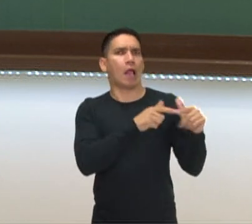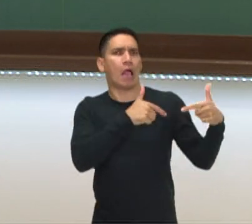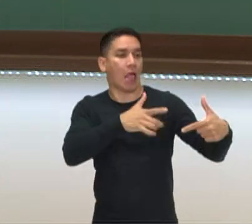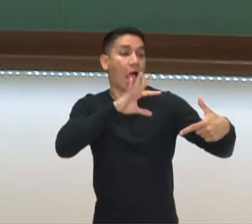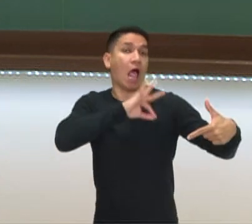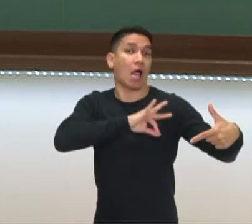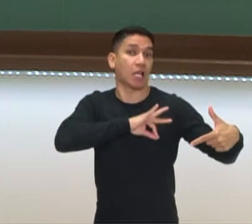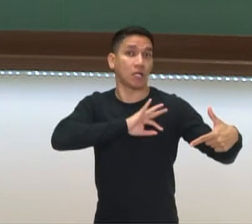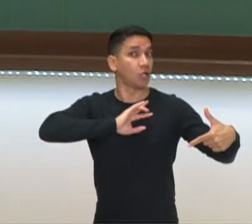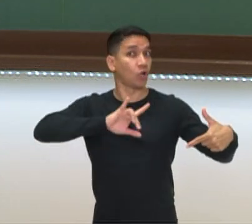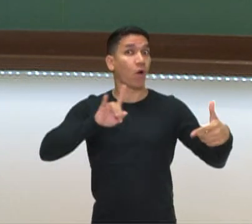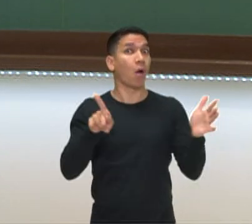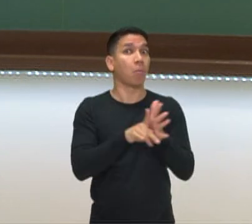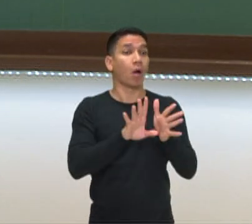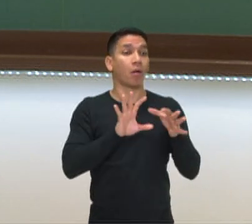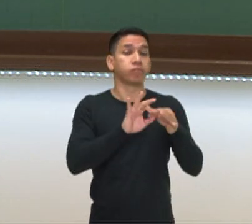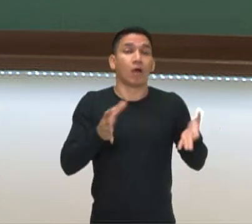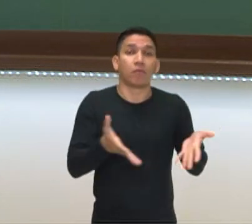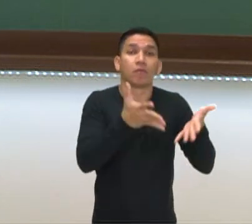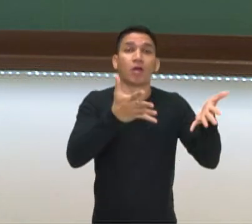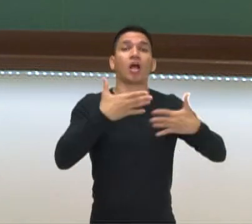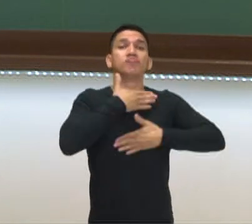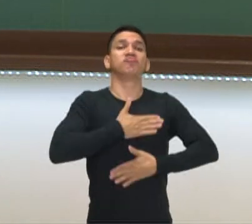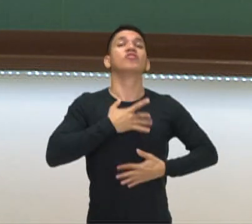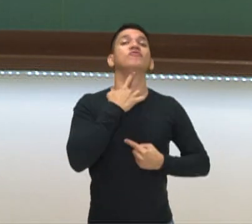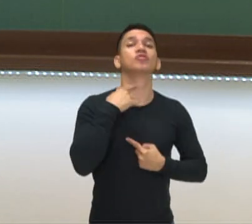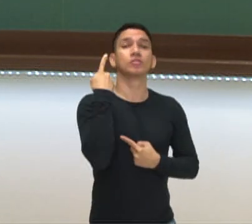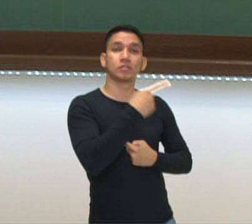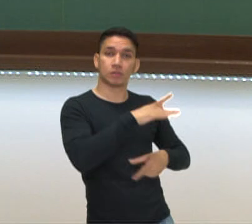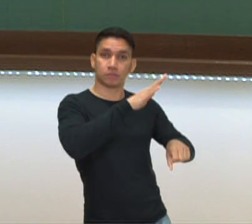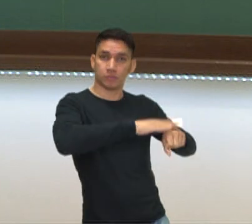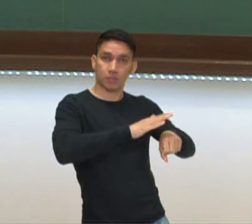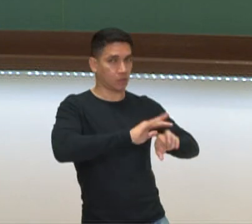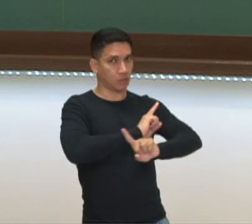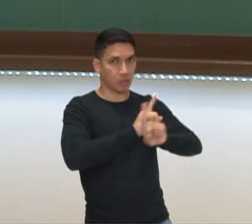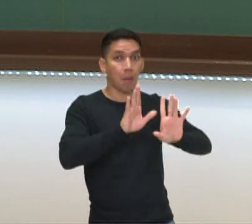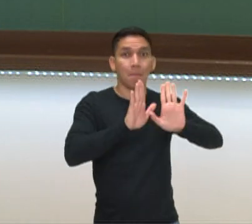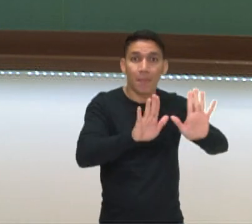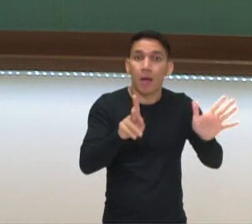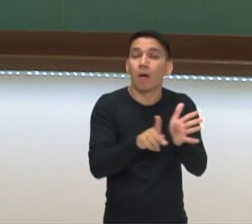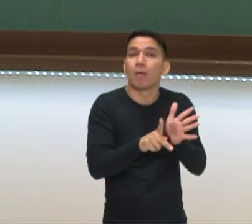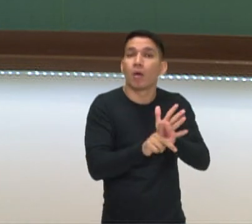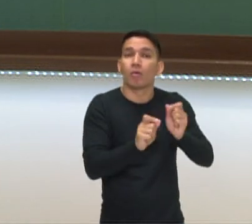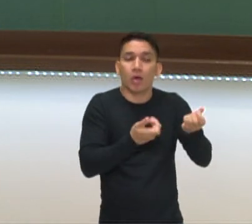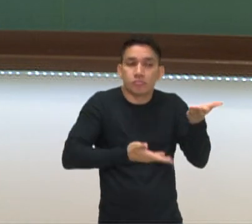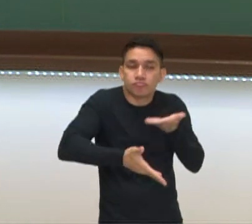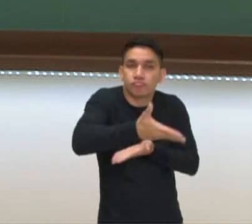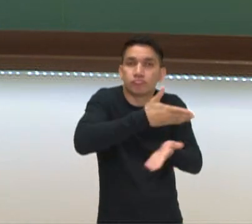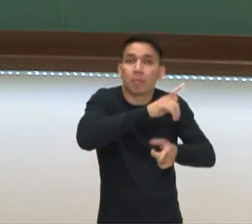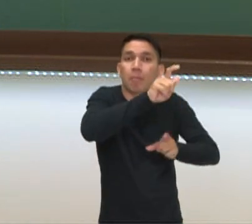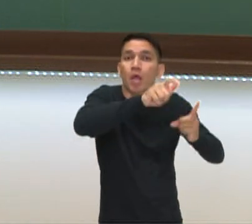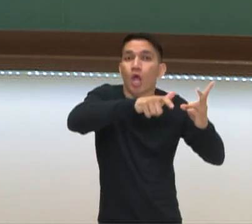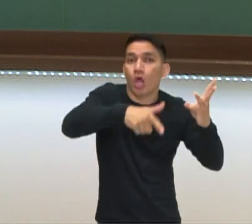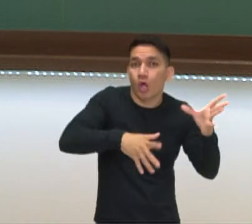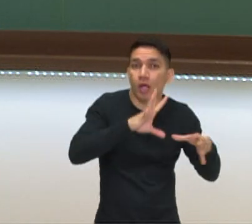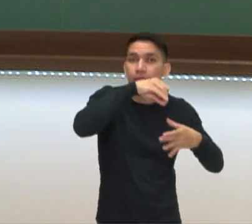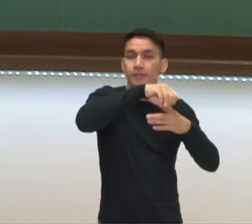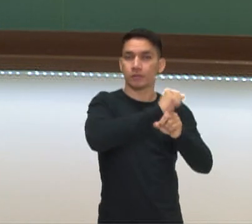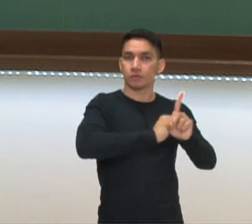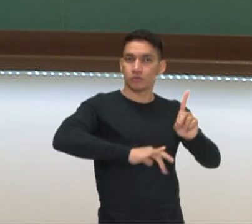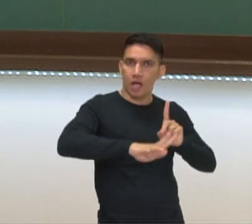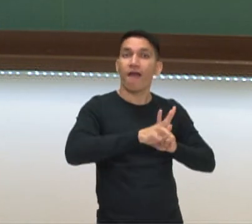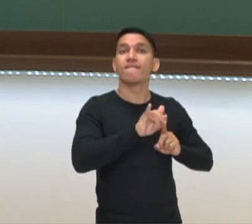assalariado, então não é só para alimentação, para satisfazer as necessidades básicas, mas nós vamos trabalhar, cada indivíduo naquela sociedade